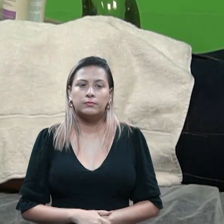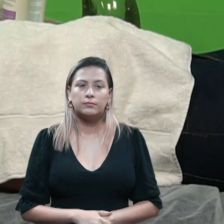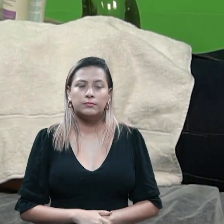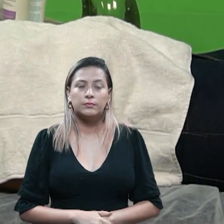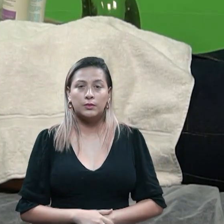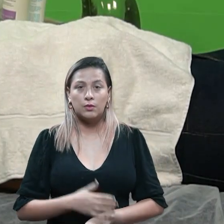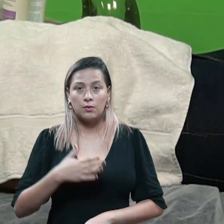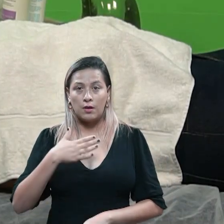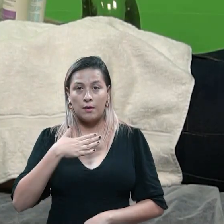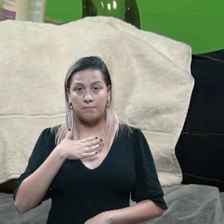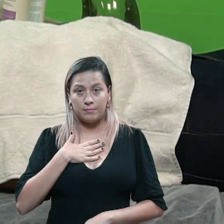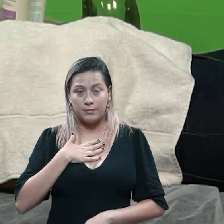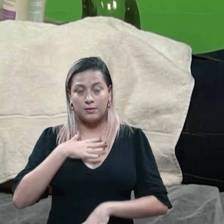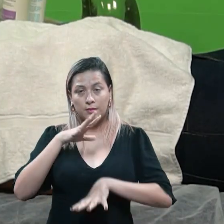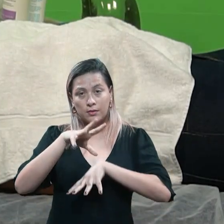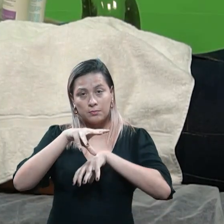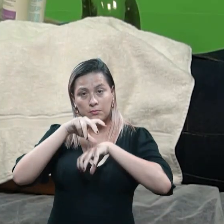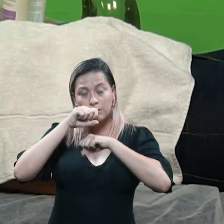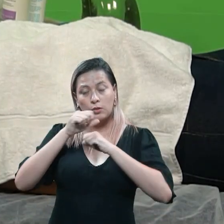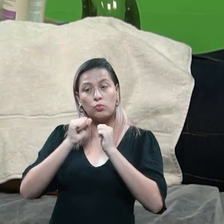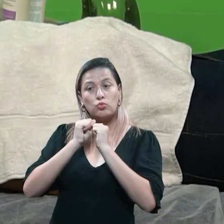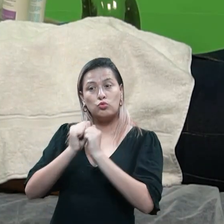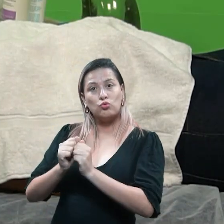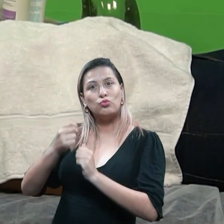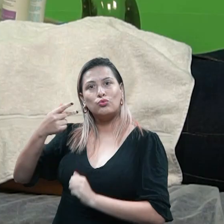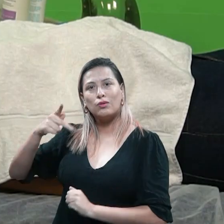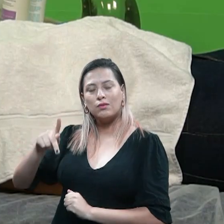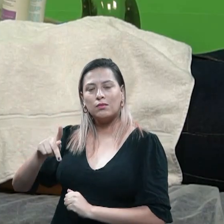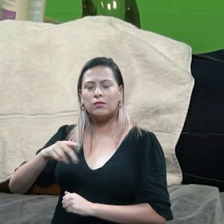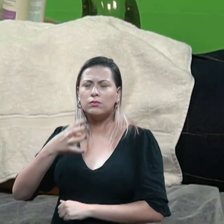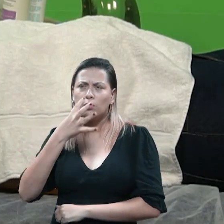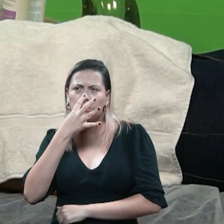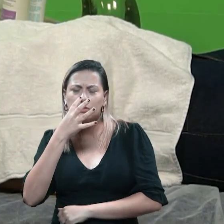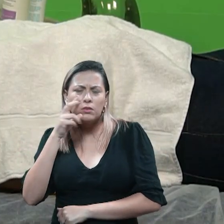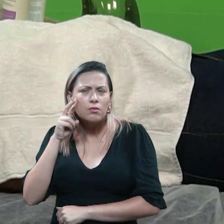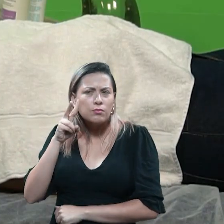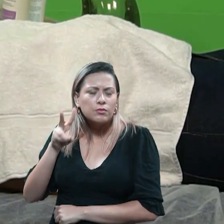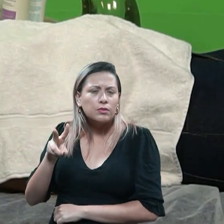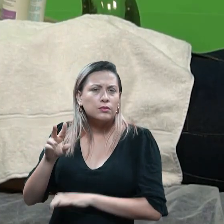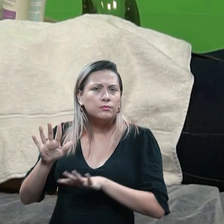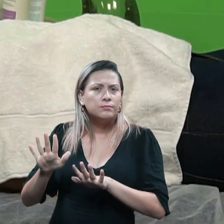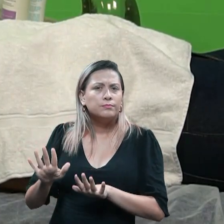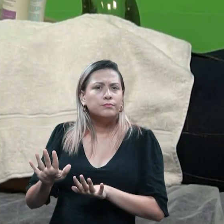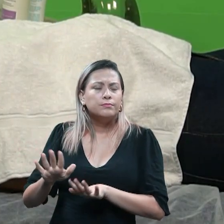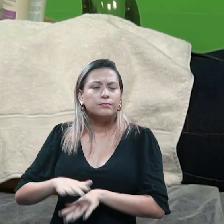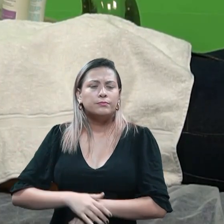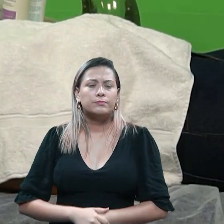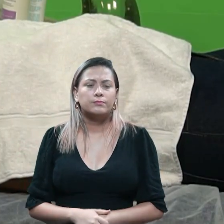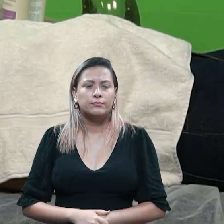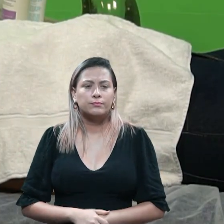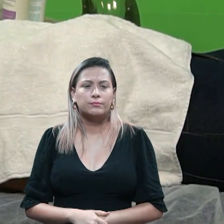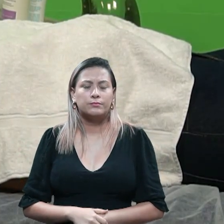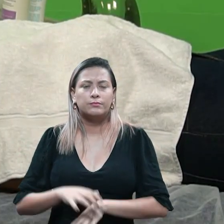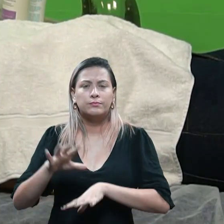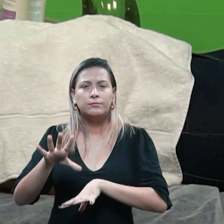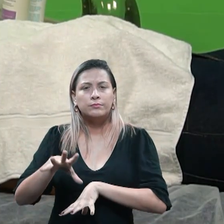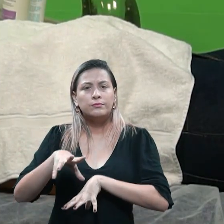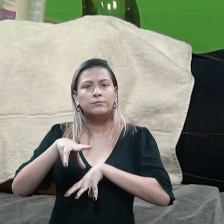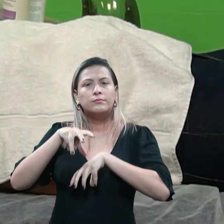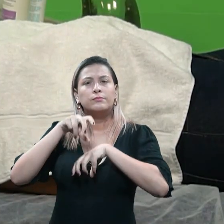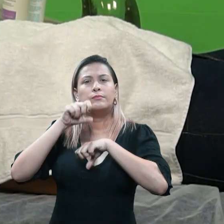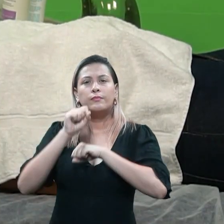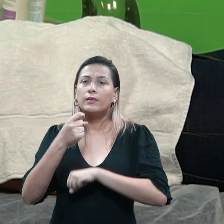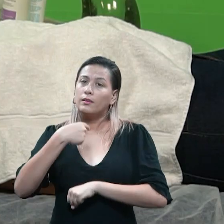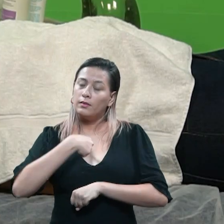a minha respiração com a dela. Então, eu observo lá, quando ela inspira, eu inspiro